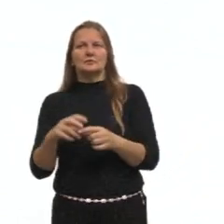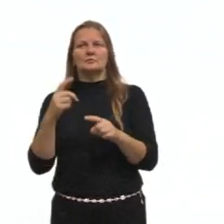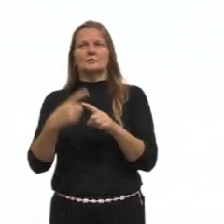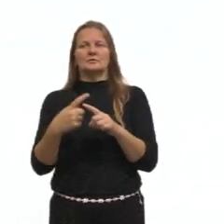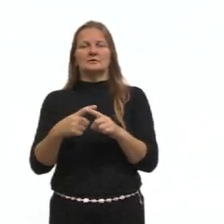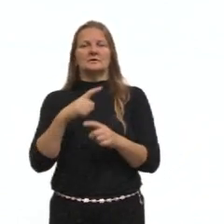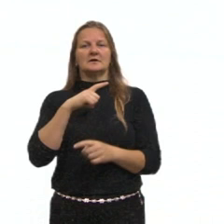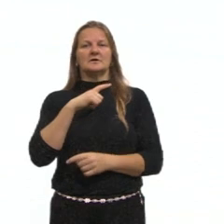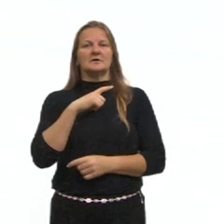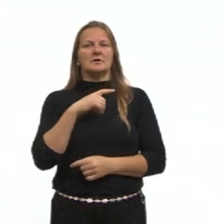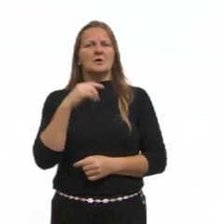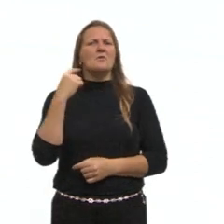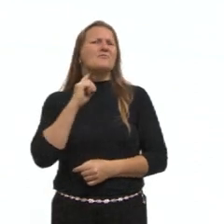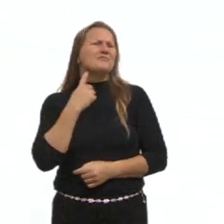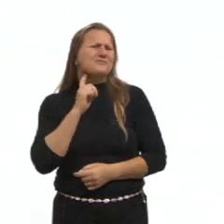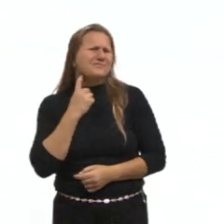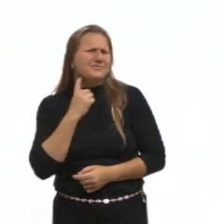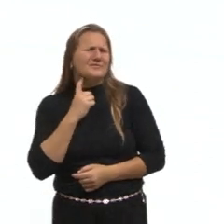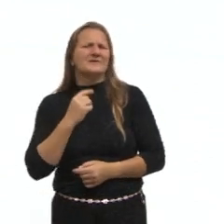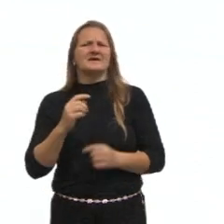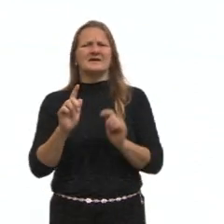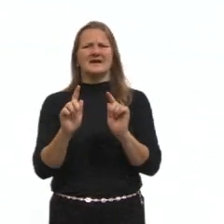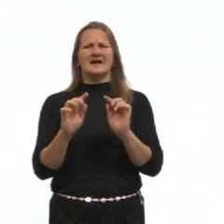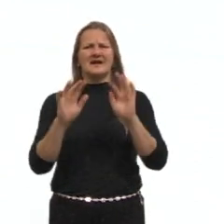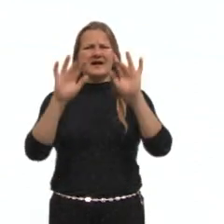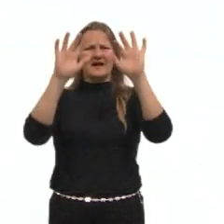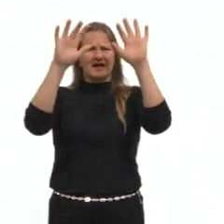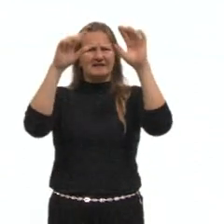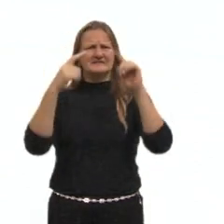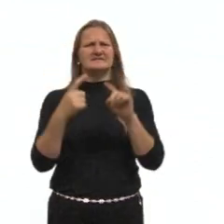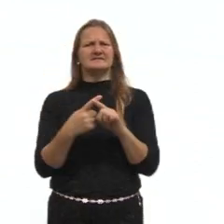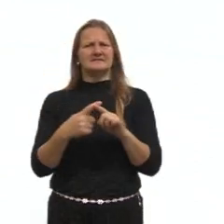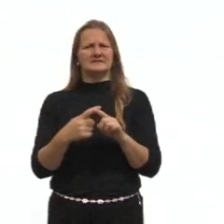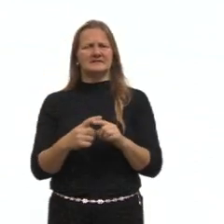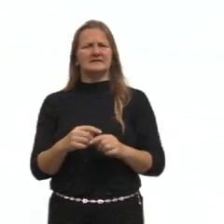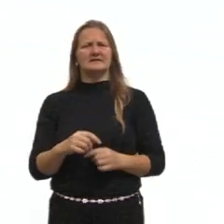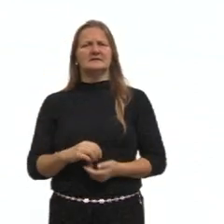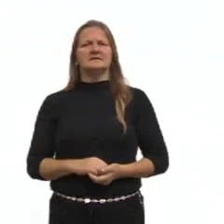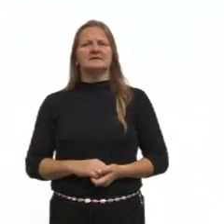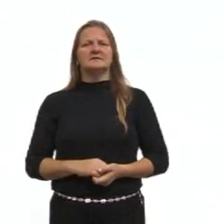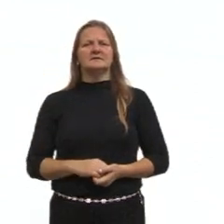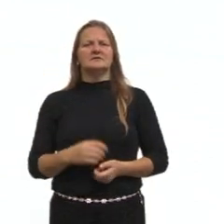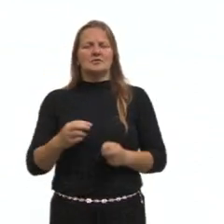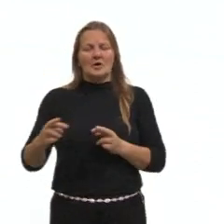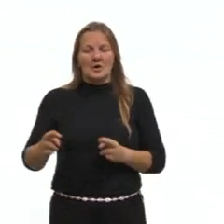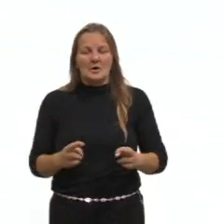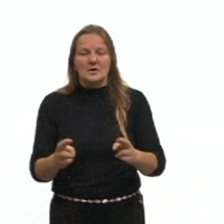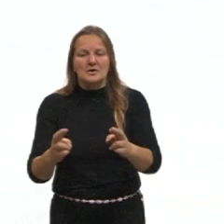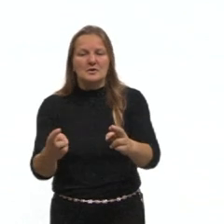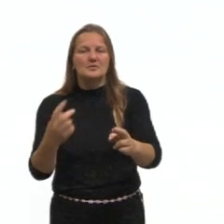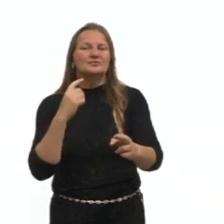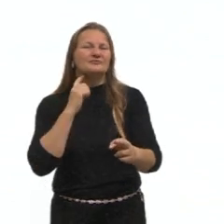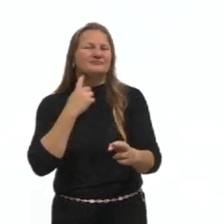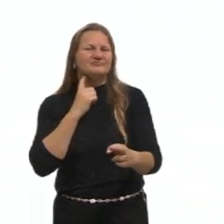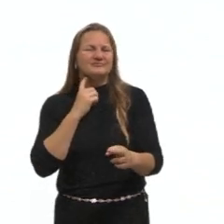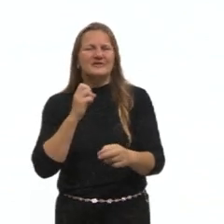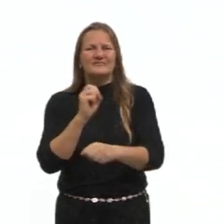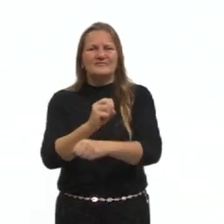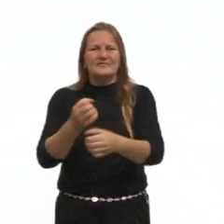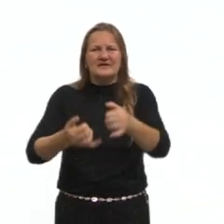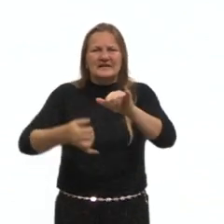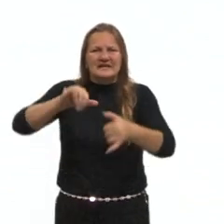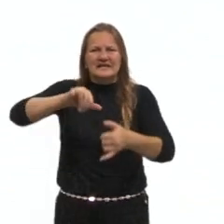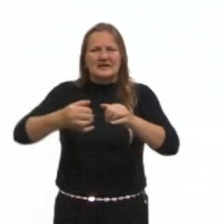todos a questão de poluição com emissão de gases poluentes né a poluição dos rios através de contaminantes químicos